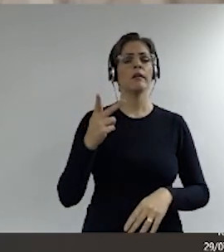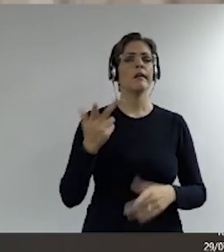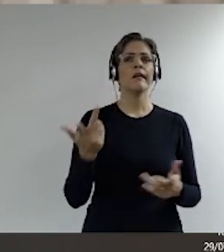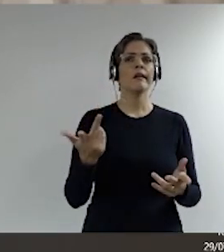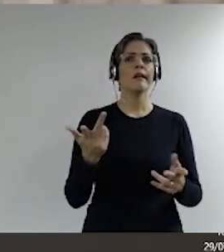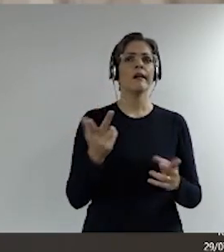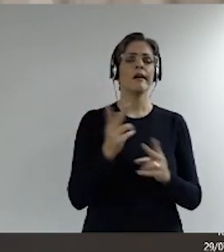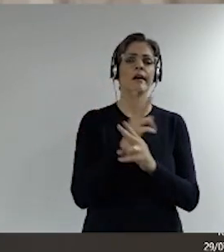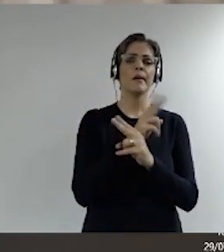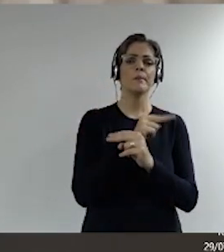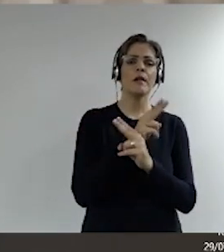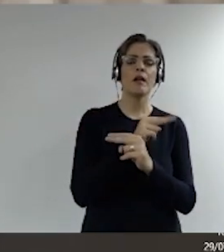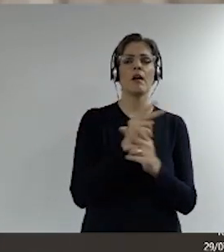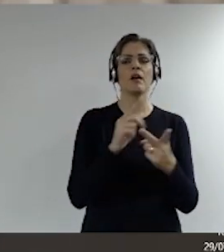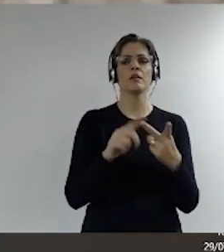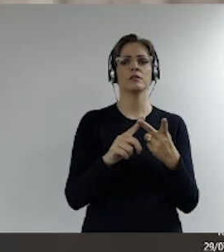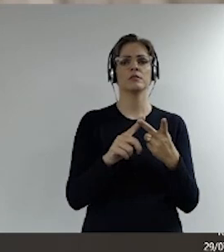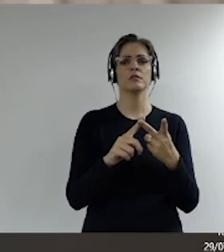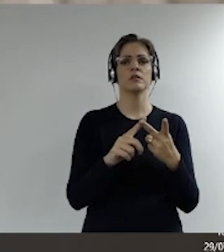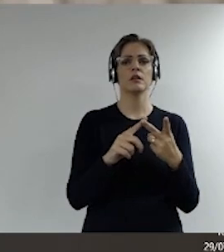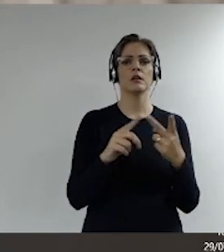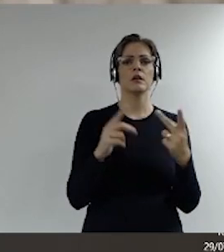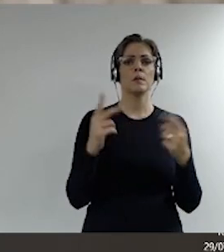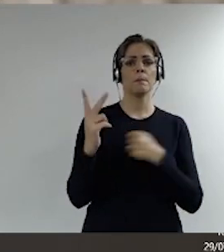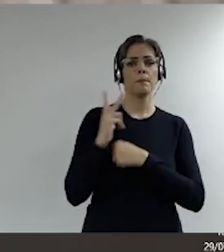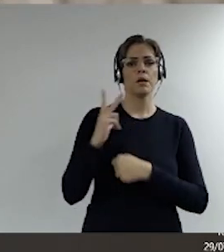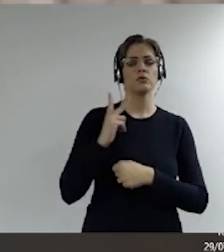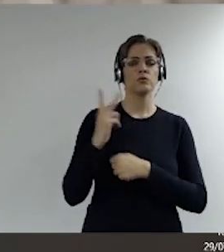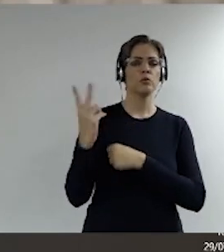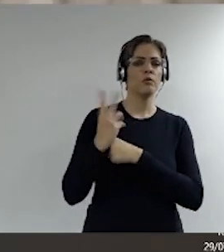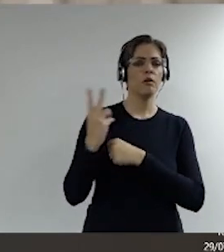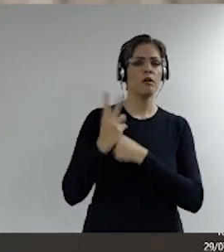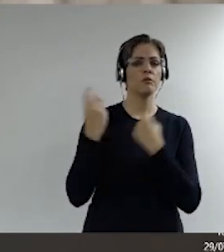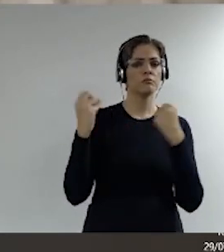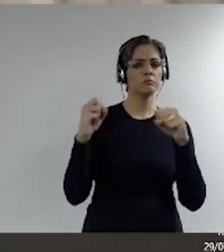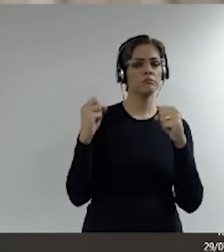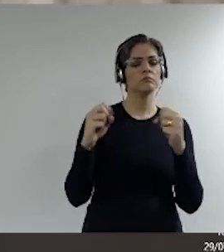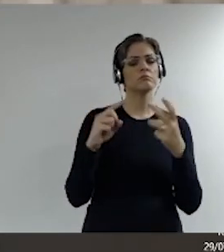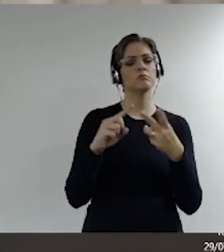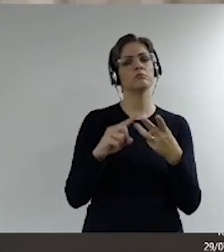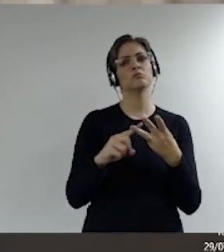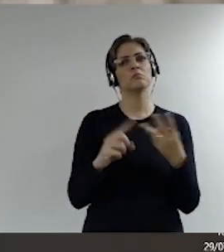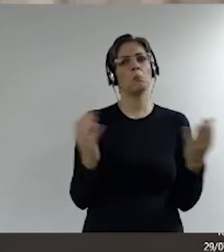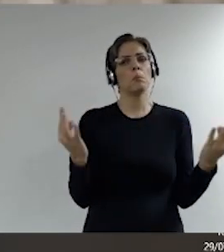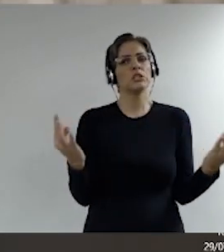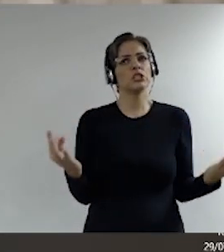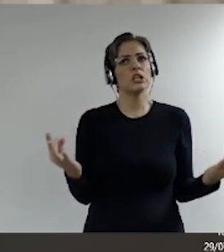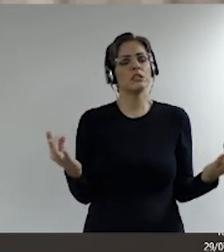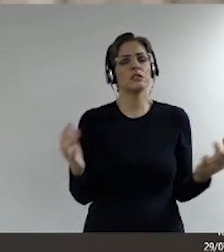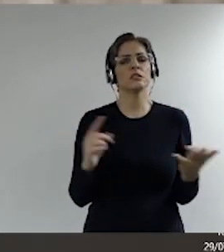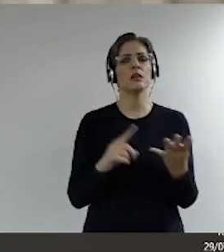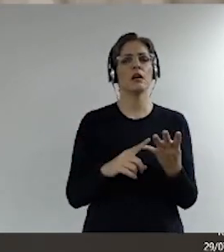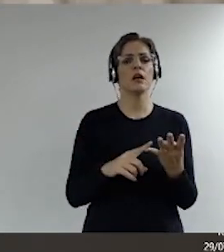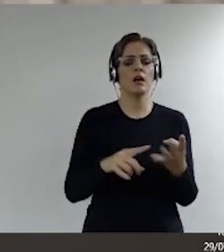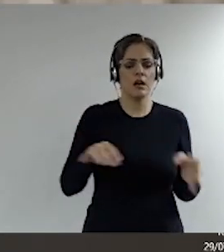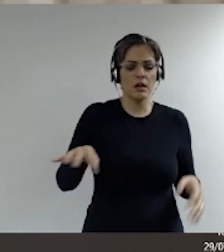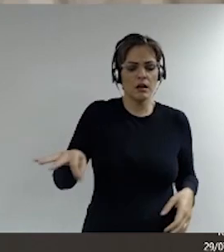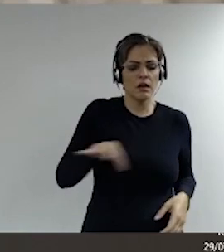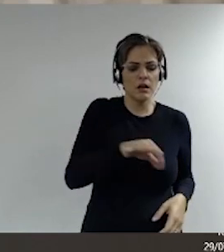pilates, personal training, aula de meditação. Nós estamos agora, inclusive, com o nosso campeonato de